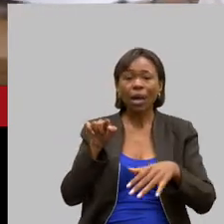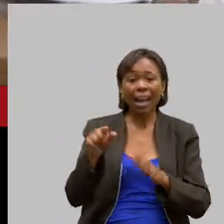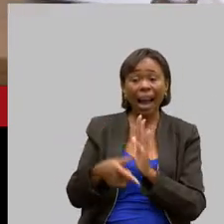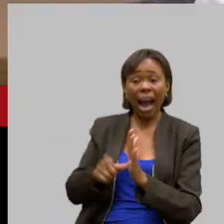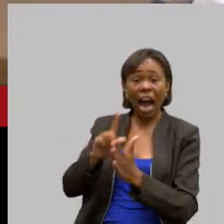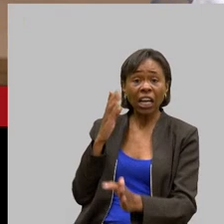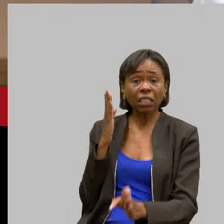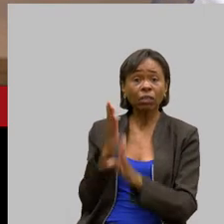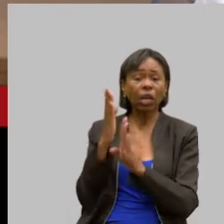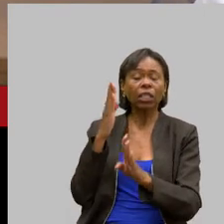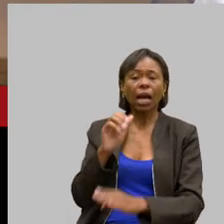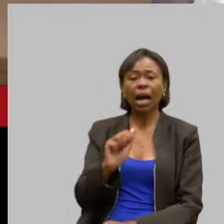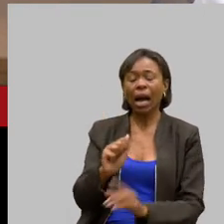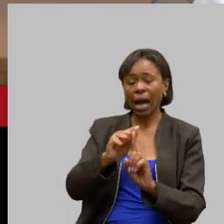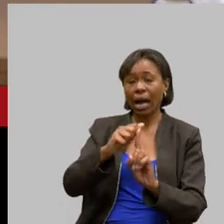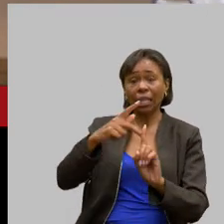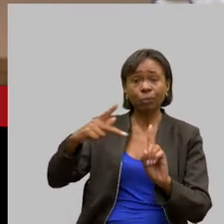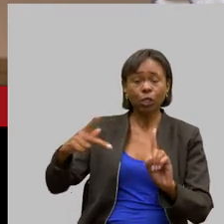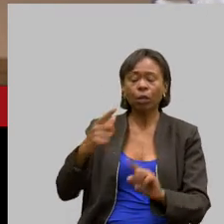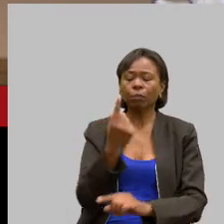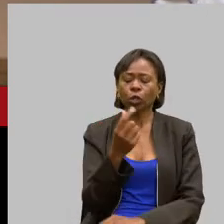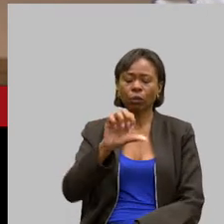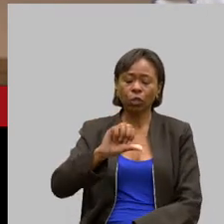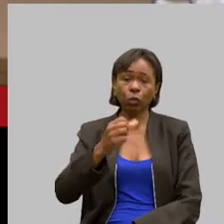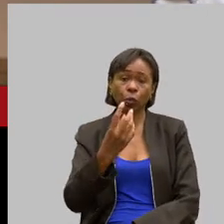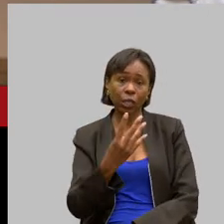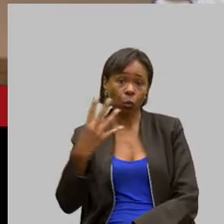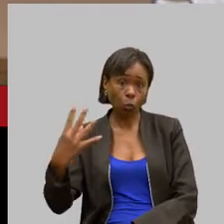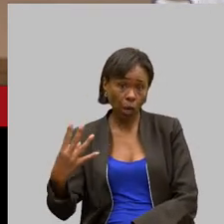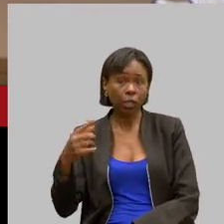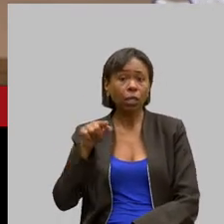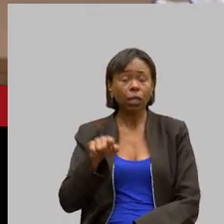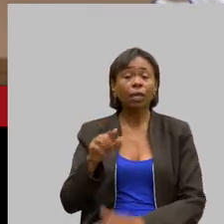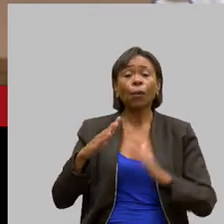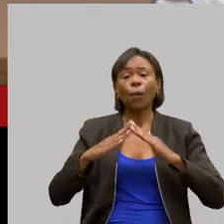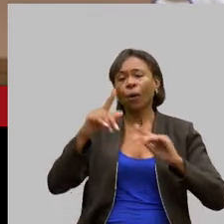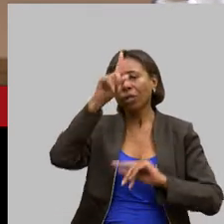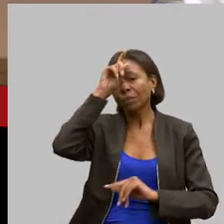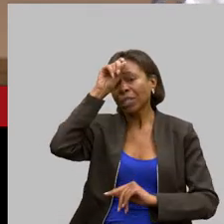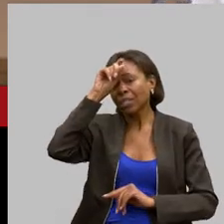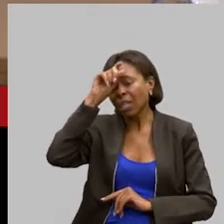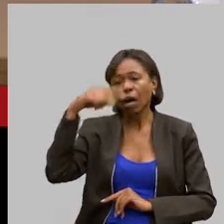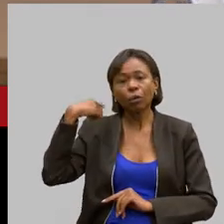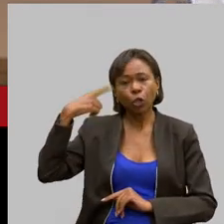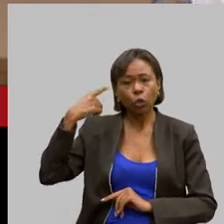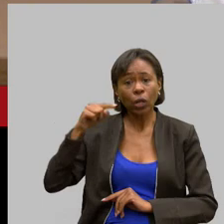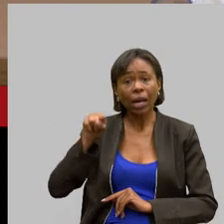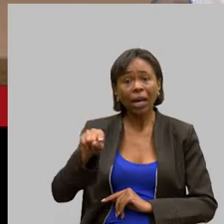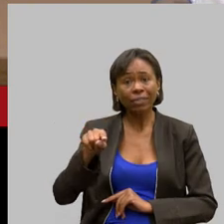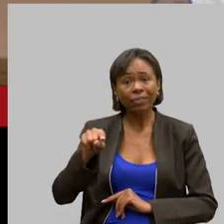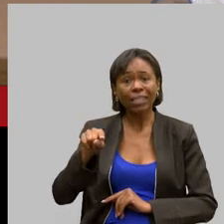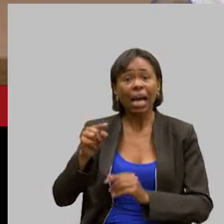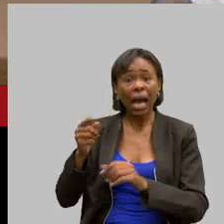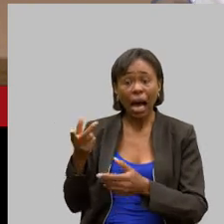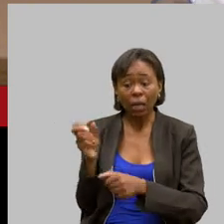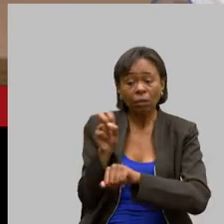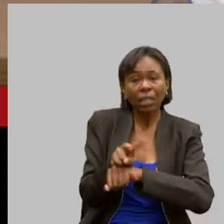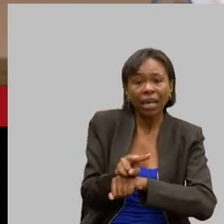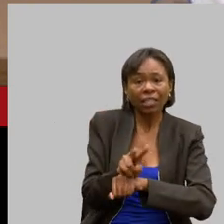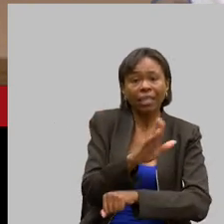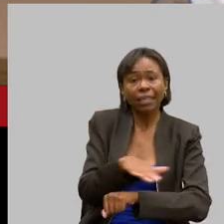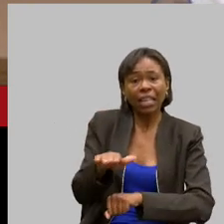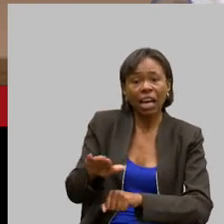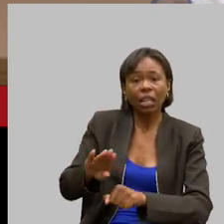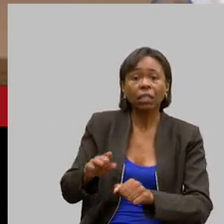Hospital Psiquiátrico que recebia crianças que eram retiradas do meio e que eram